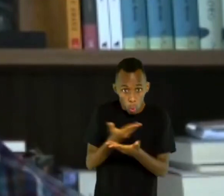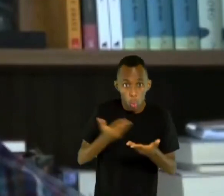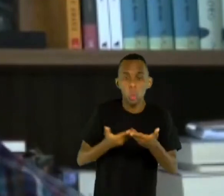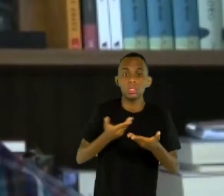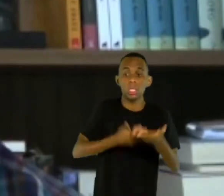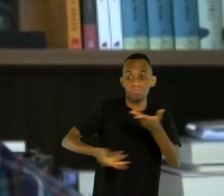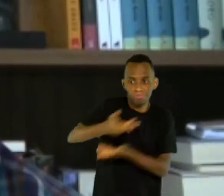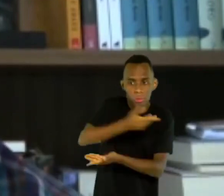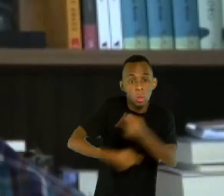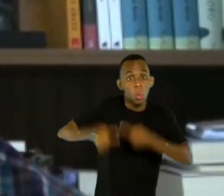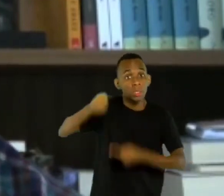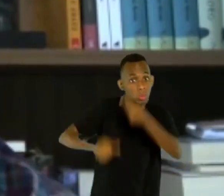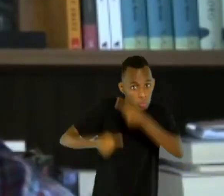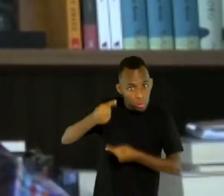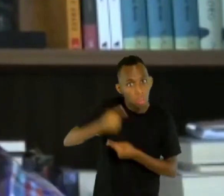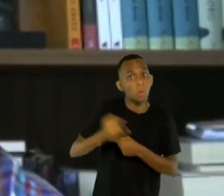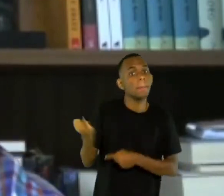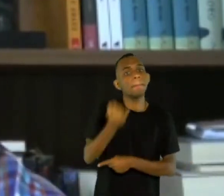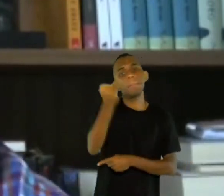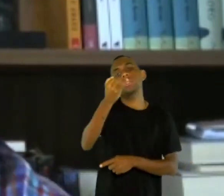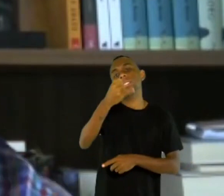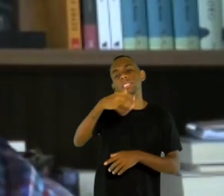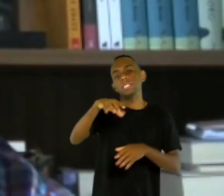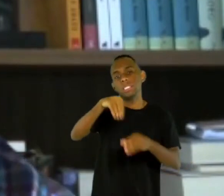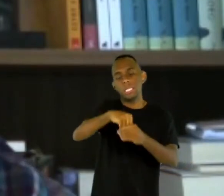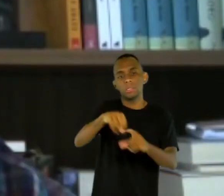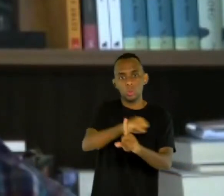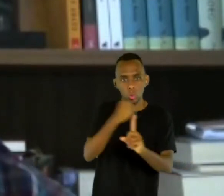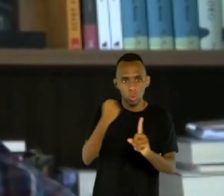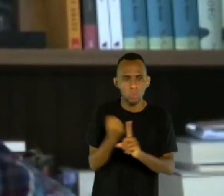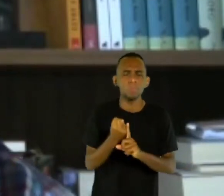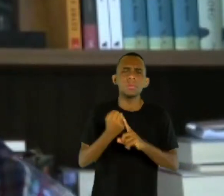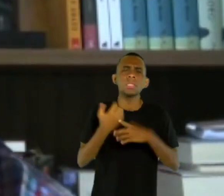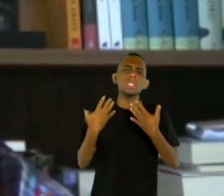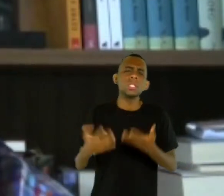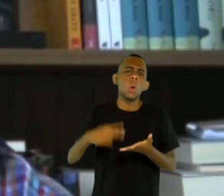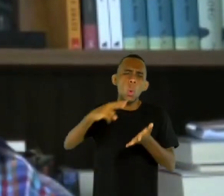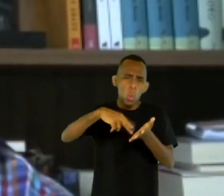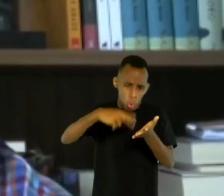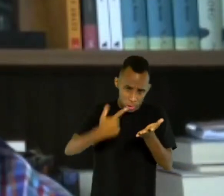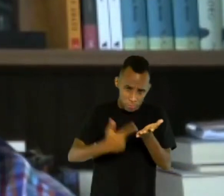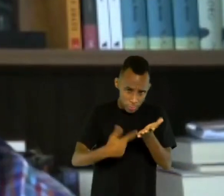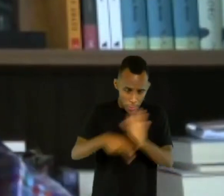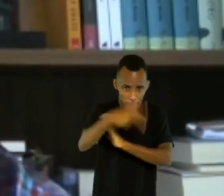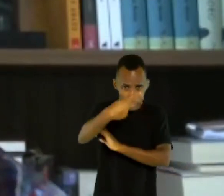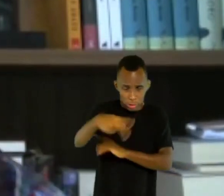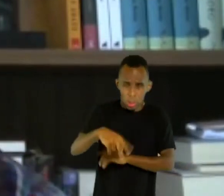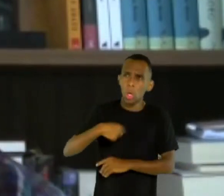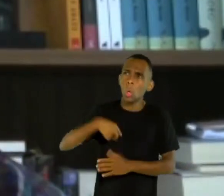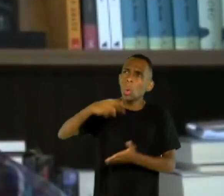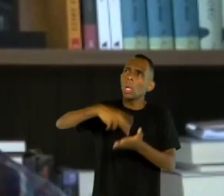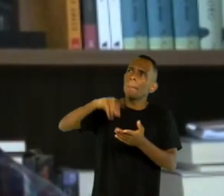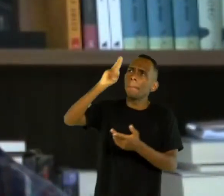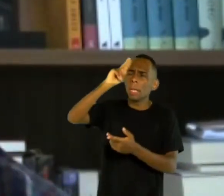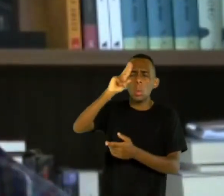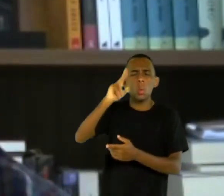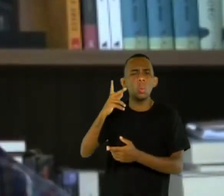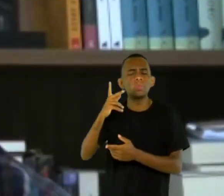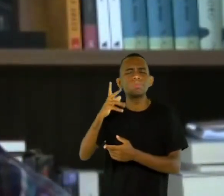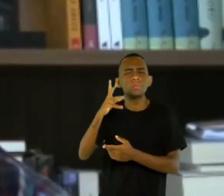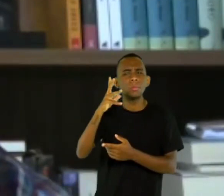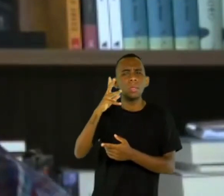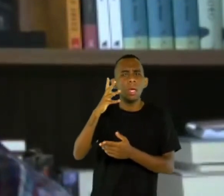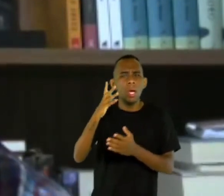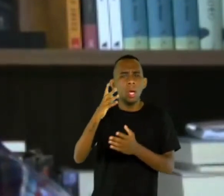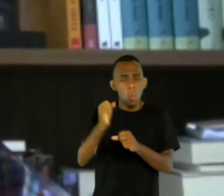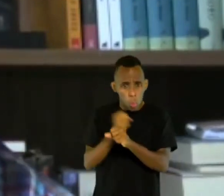nossa sociedade, né? Nesse sentido, seu livro me lembrou um livro que eu li este ano e que acho que vai sair no Brasil